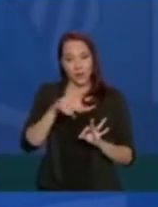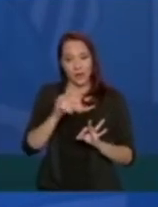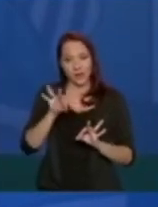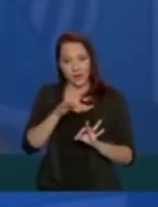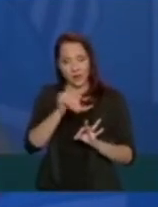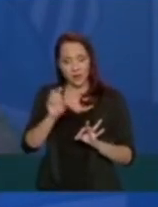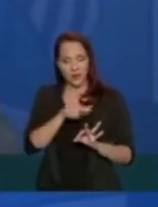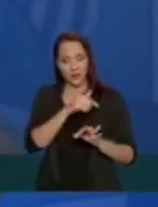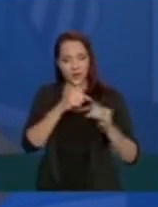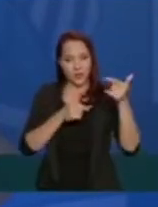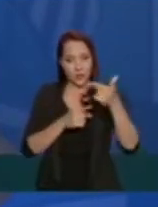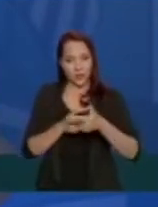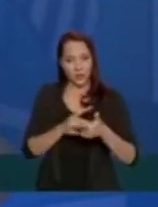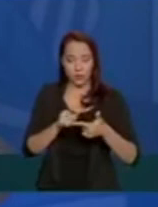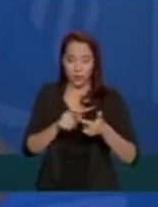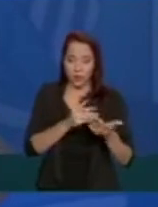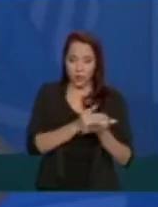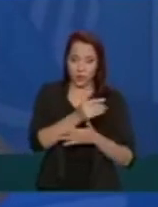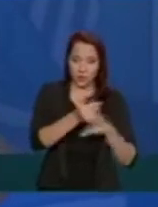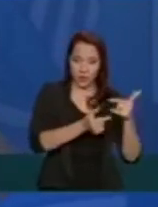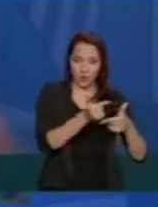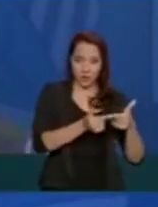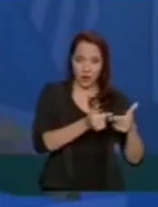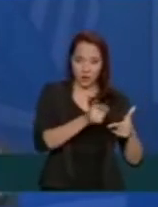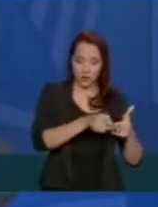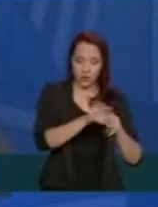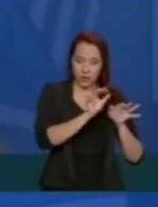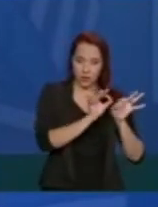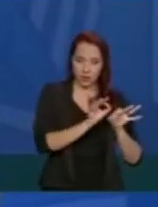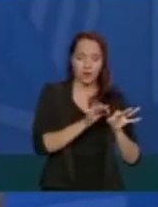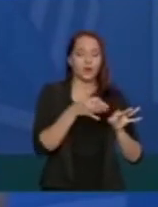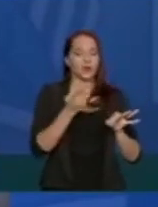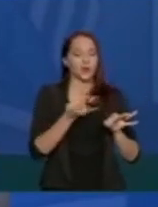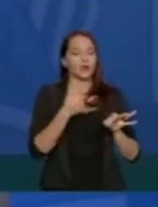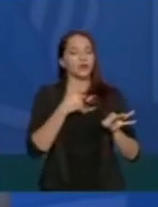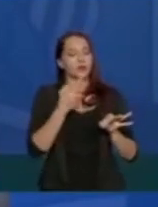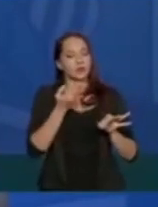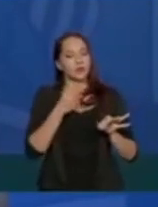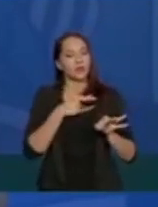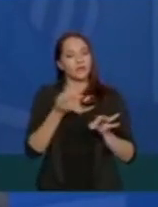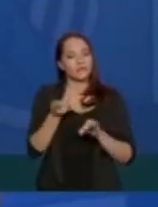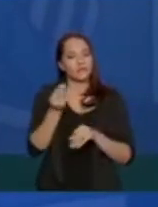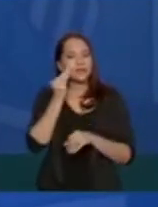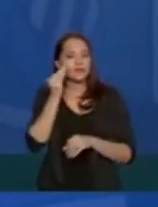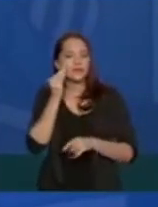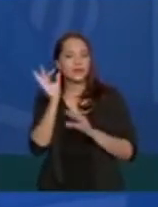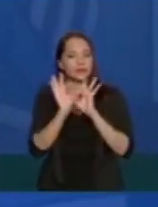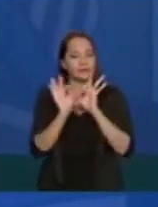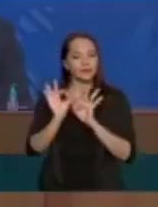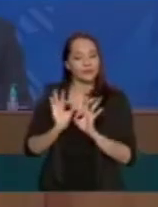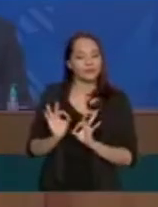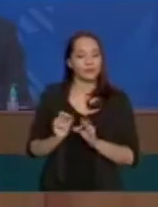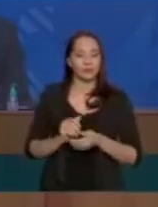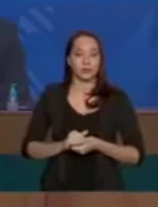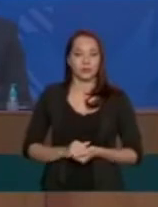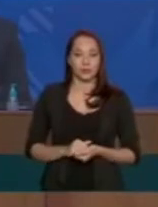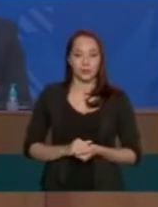partir deste trabalho. E é nesse sentido que nós estamos procurando construir.